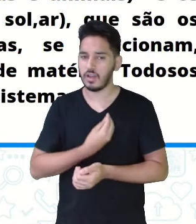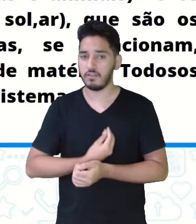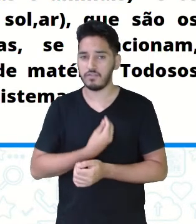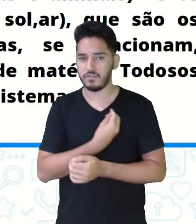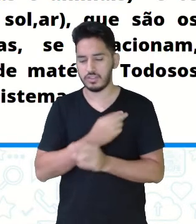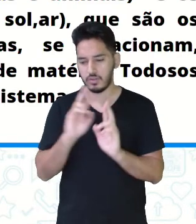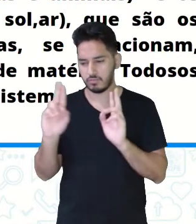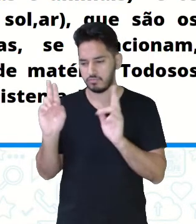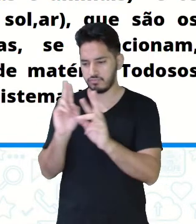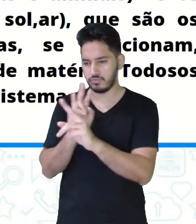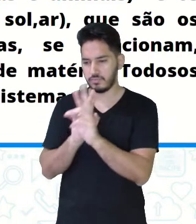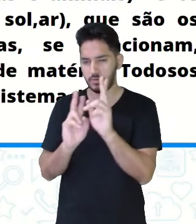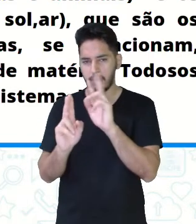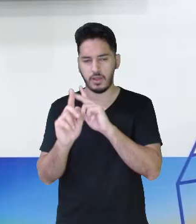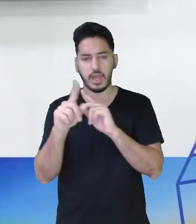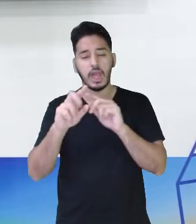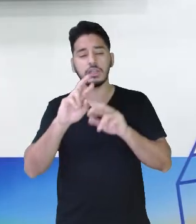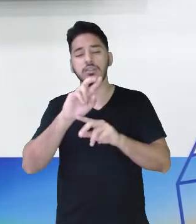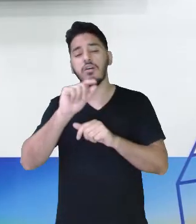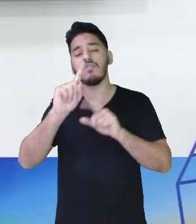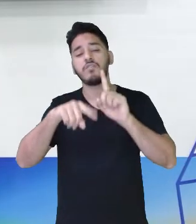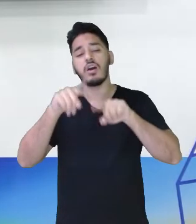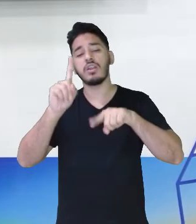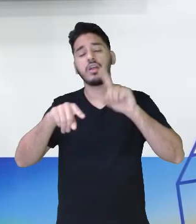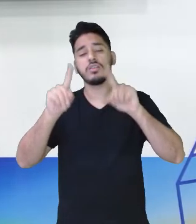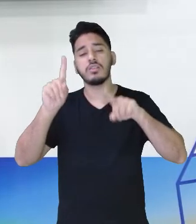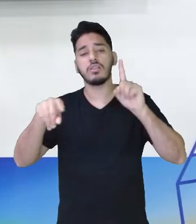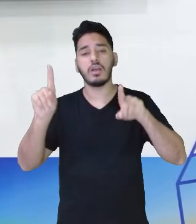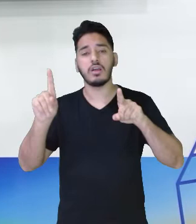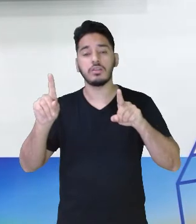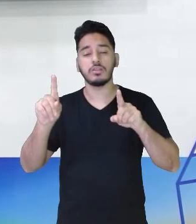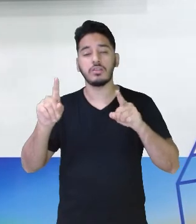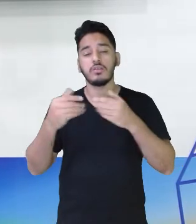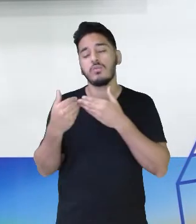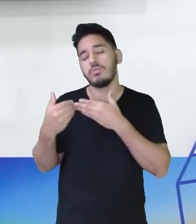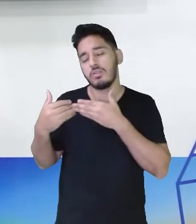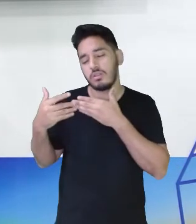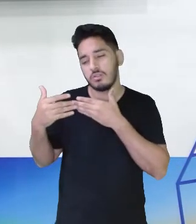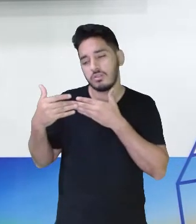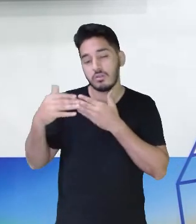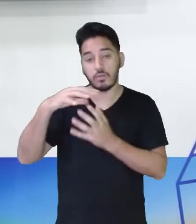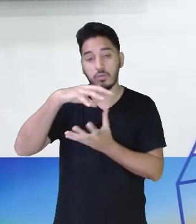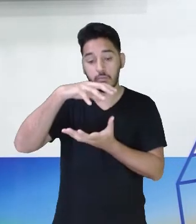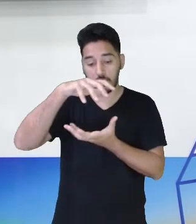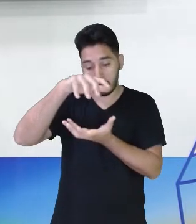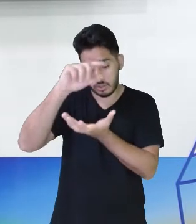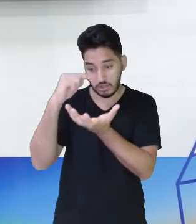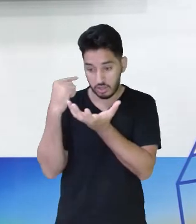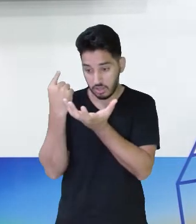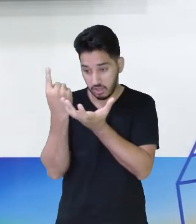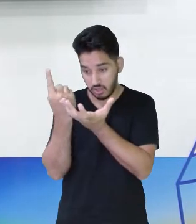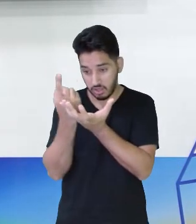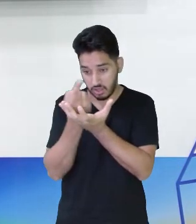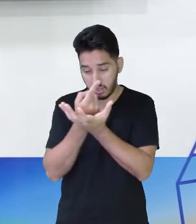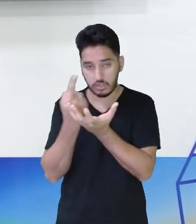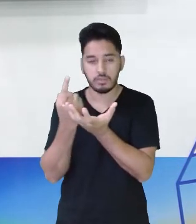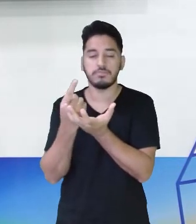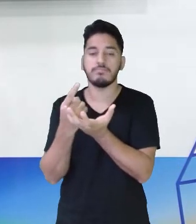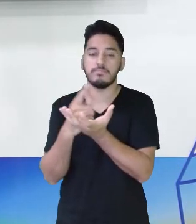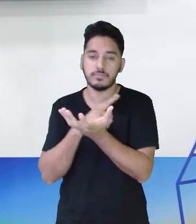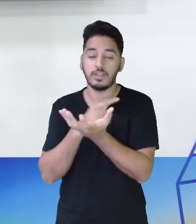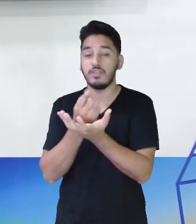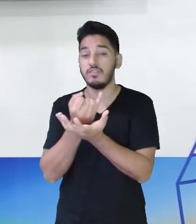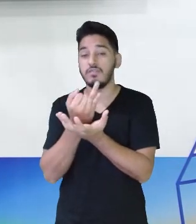ela consiste nessa variedade que a gente tem. E ao longo do planeta que a gente vive,